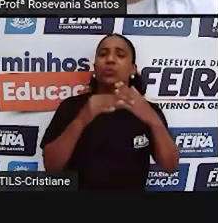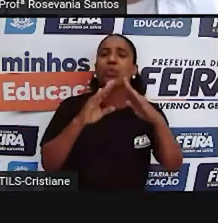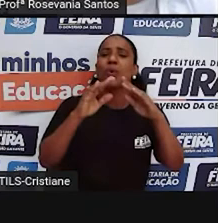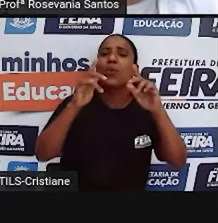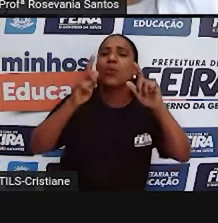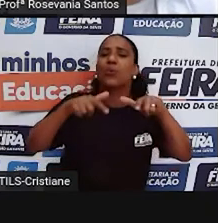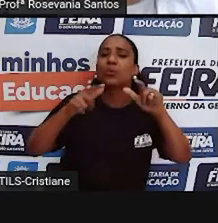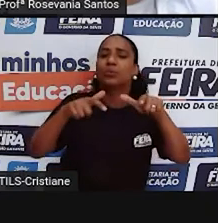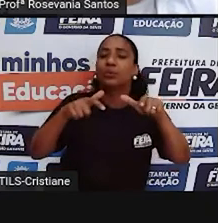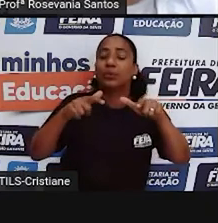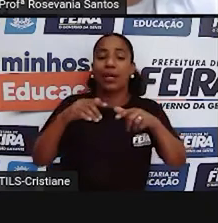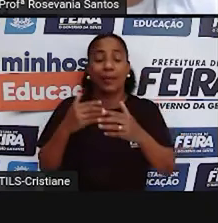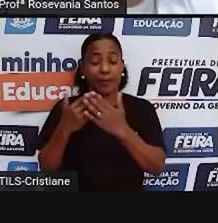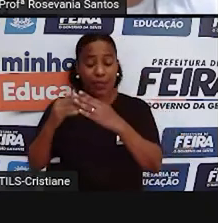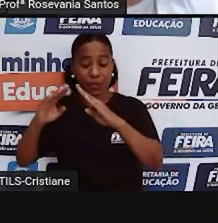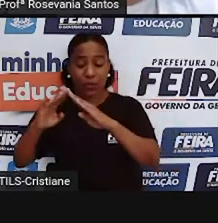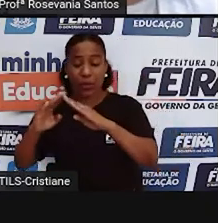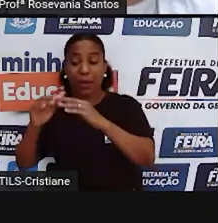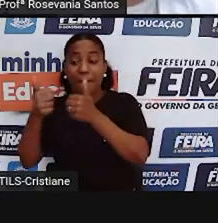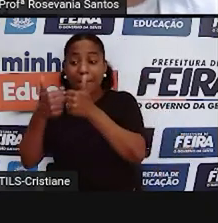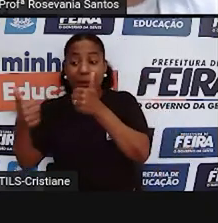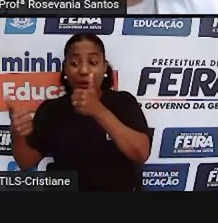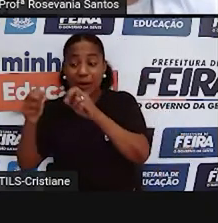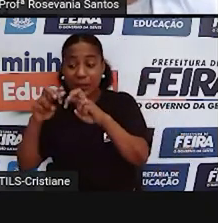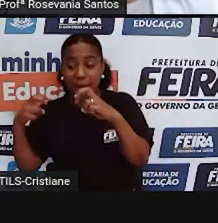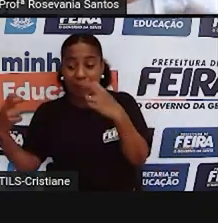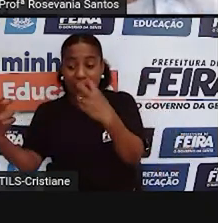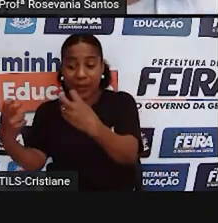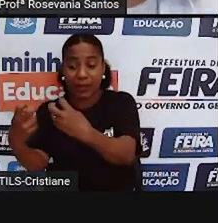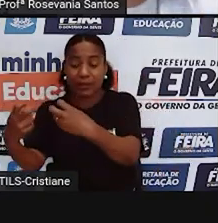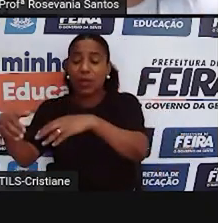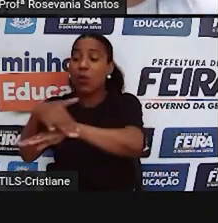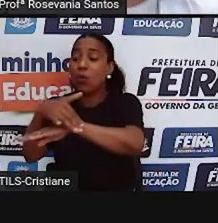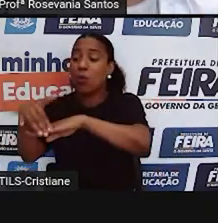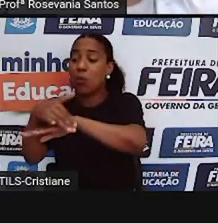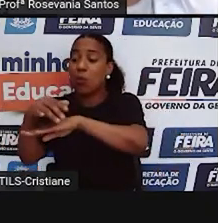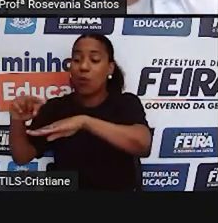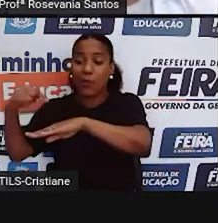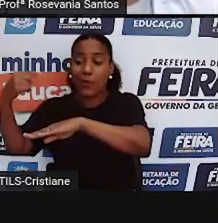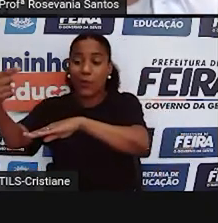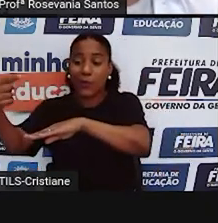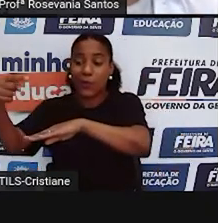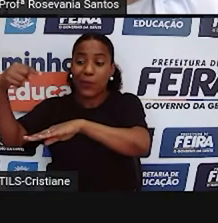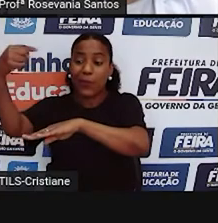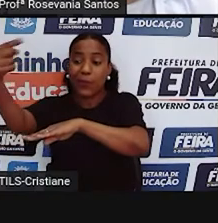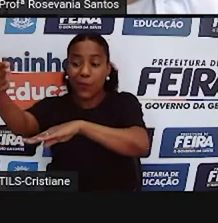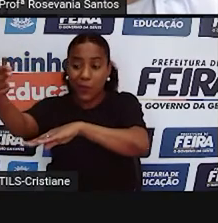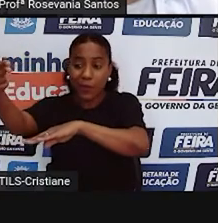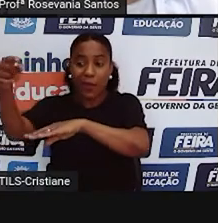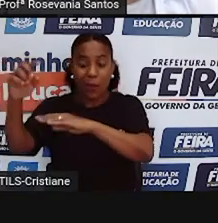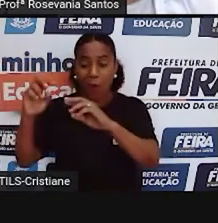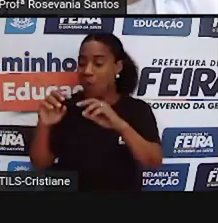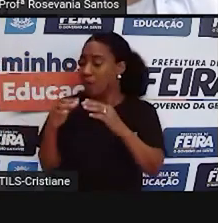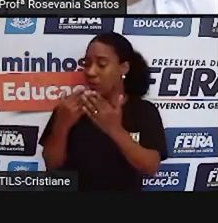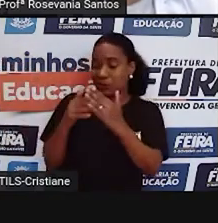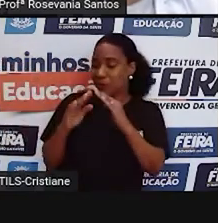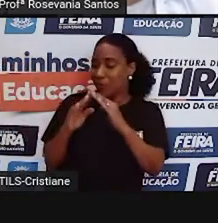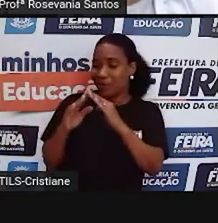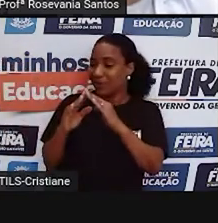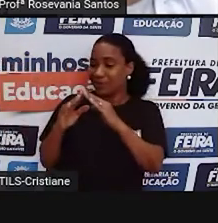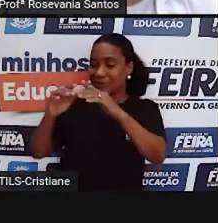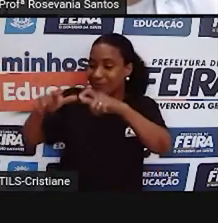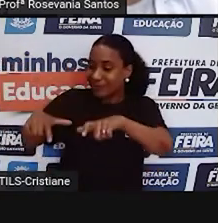tal. É mesmo, quantas ruas? Duas ruas. Ou fica na própria praça tal. Então, os croquis a gente